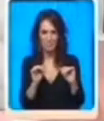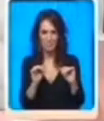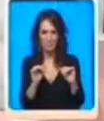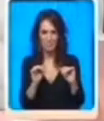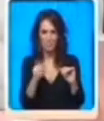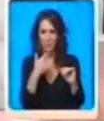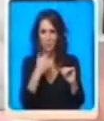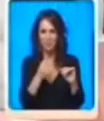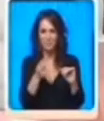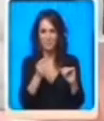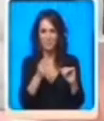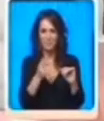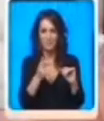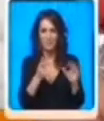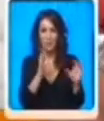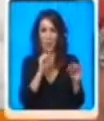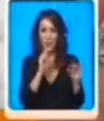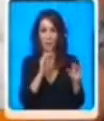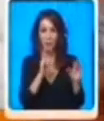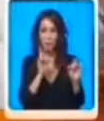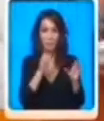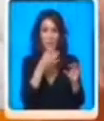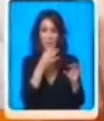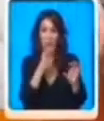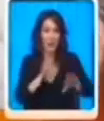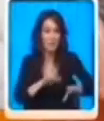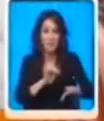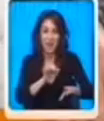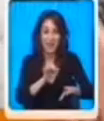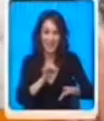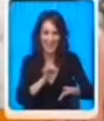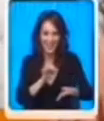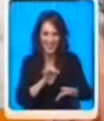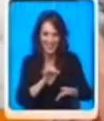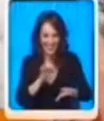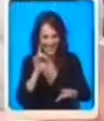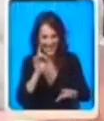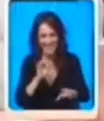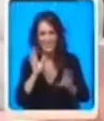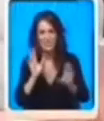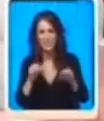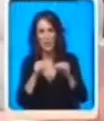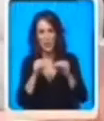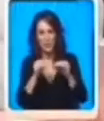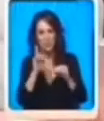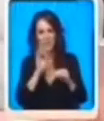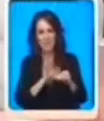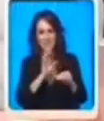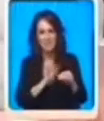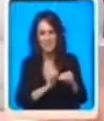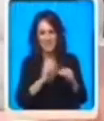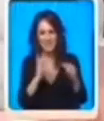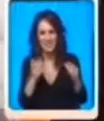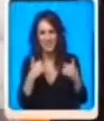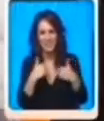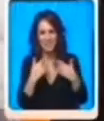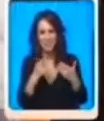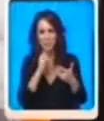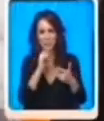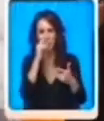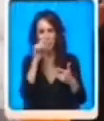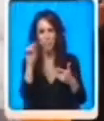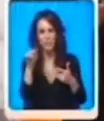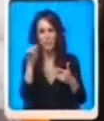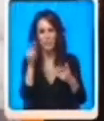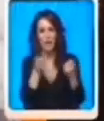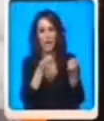Eu posso esquecer. Eu já tinha combinado. Olha, eu já tinha combinado com a minha filha. Sim. Para a gente ir ao Montijo e